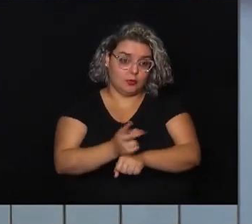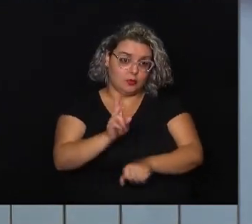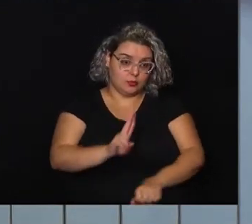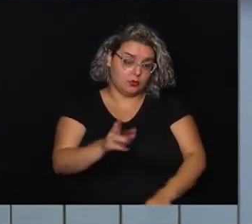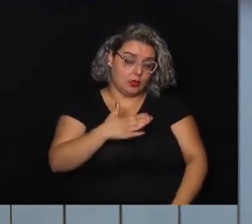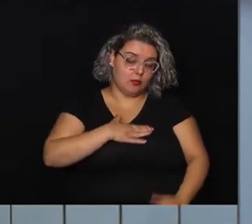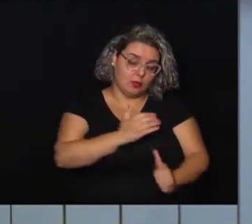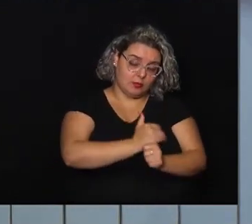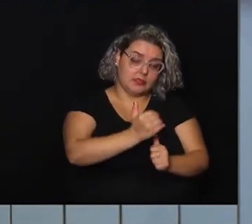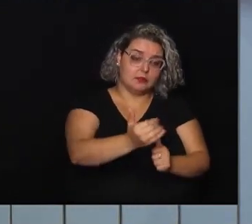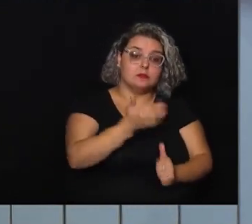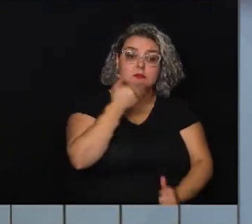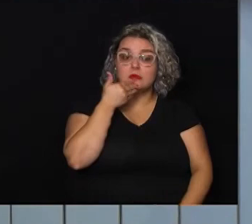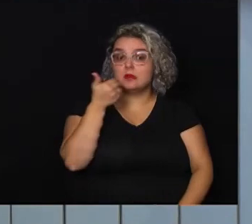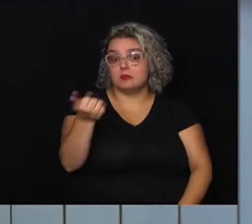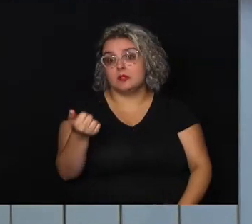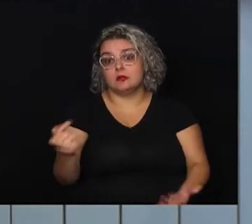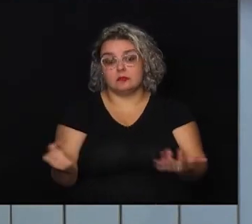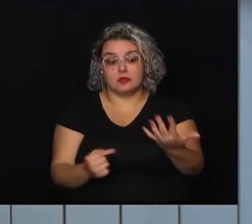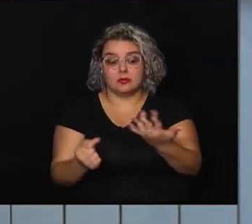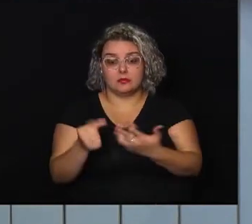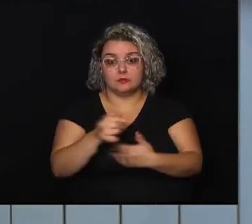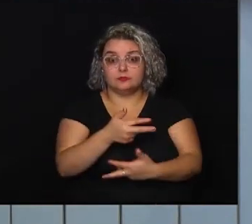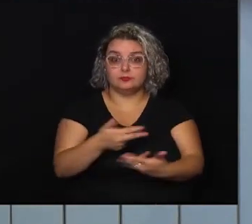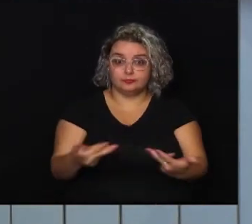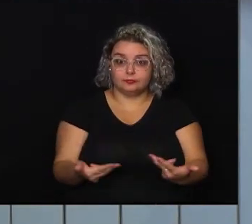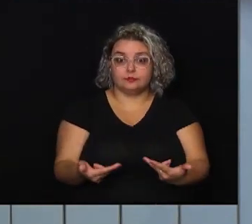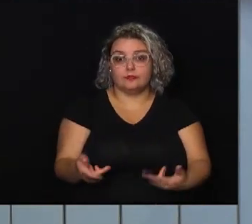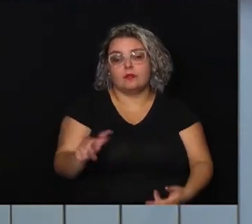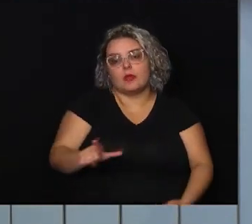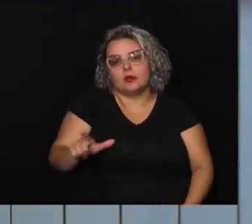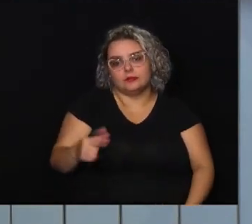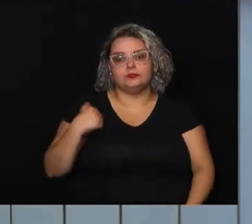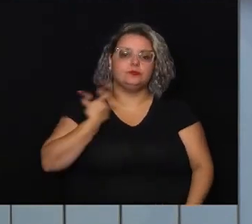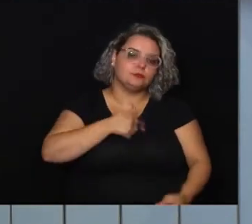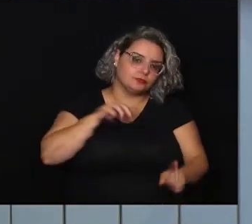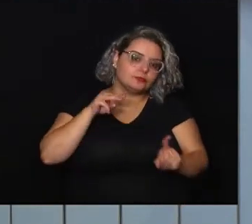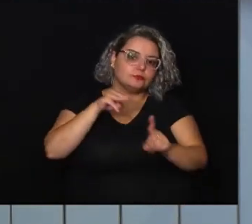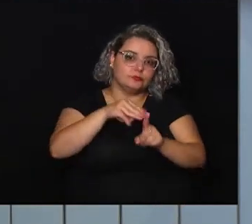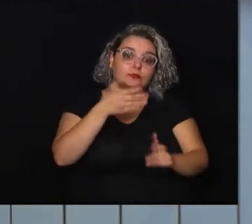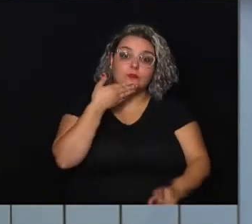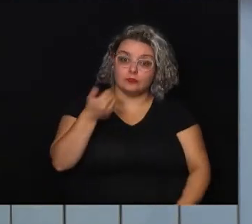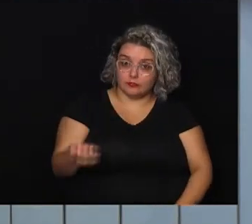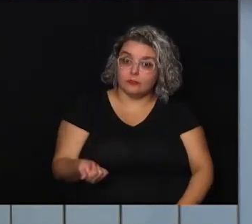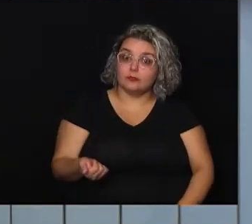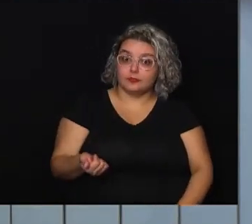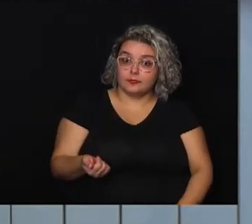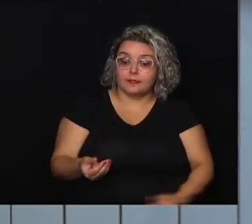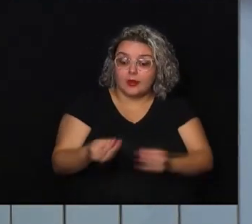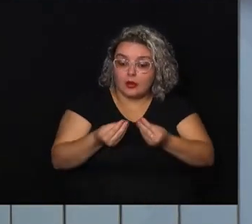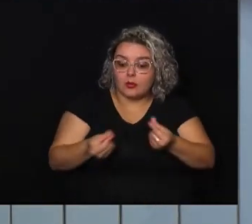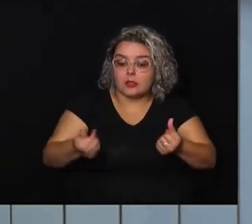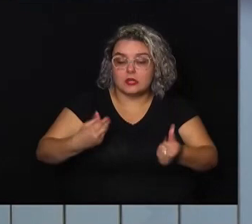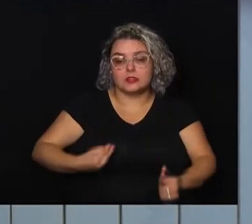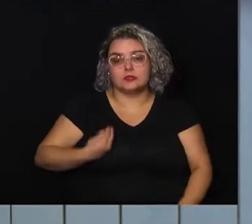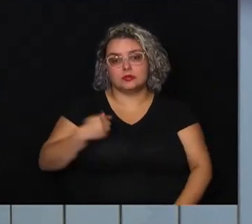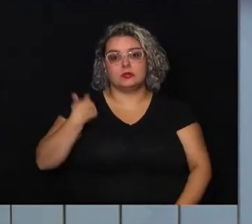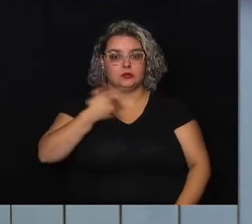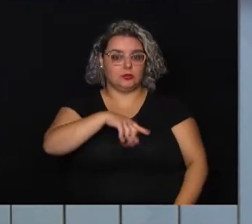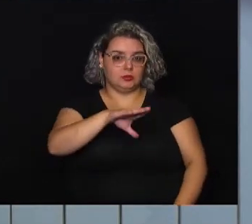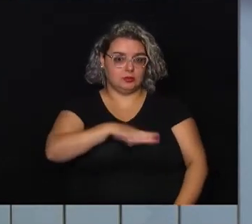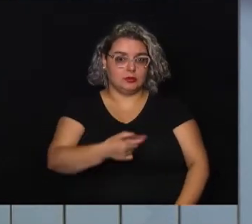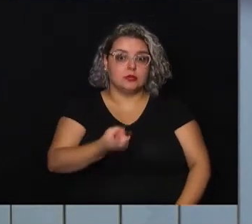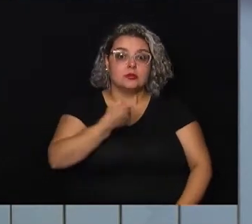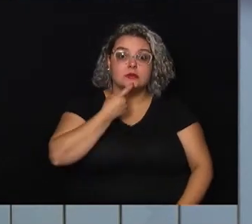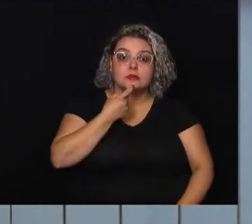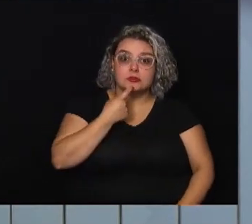para melhorar essas questões. E, obviamente que a nossa meta é sempre melhorar a qualidade de vida da nossa cidade. Tornar Campinas